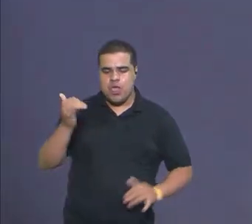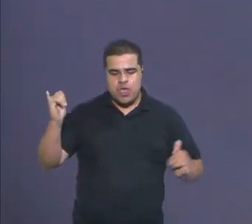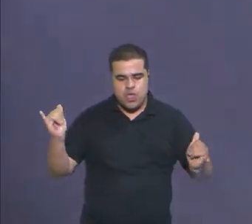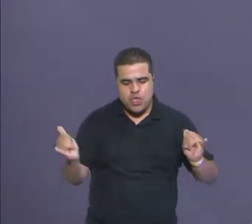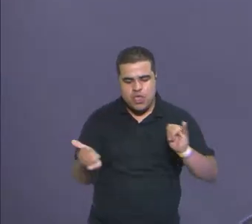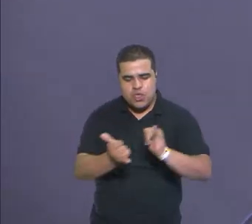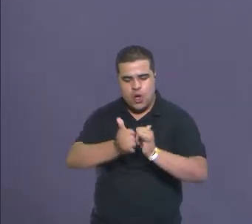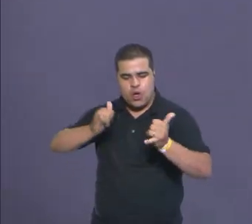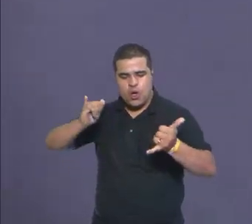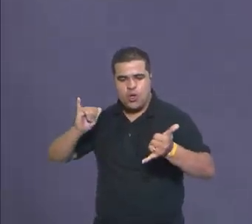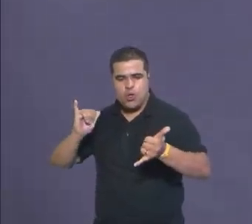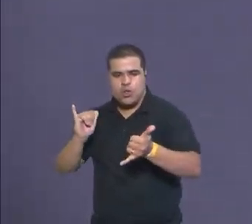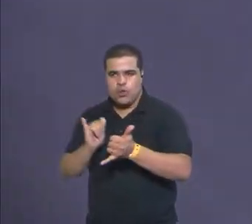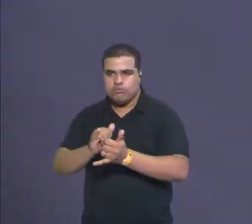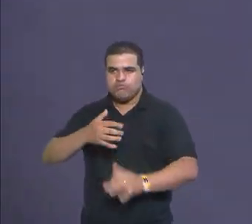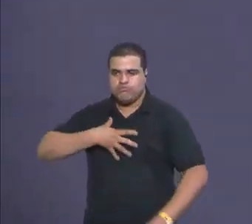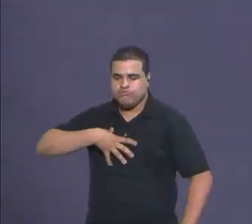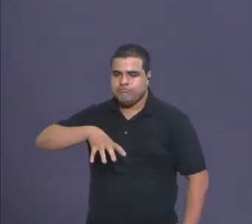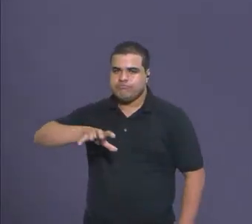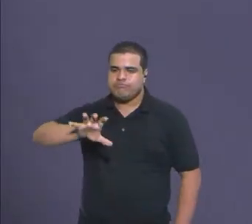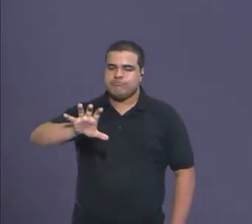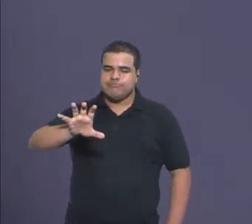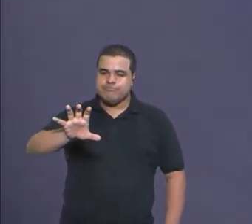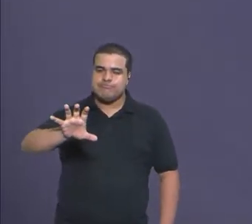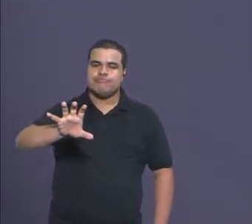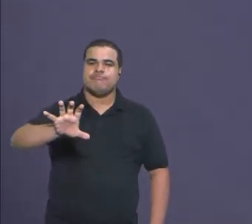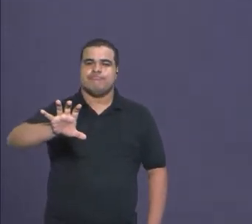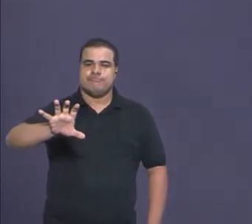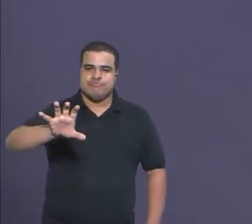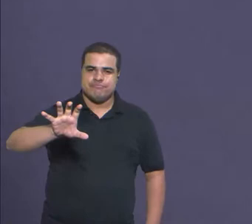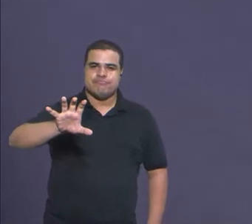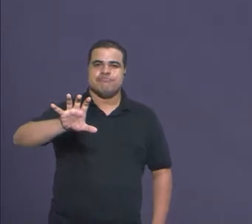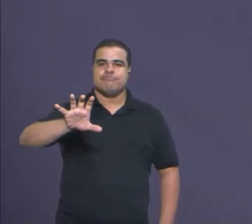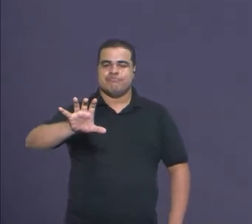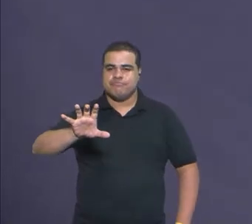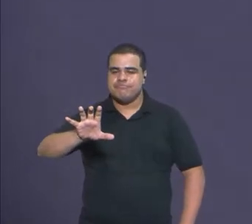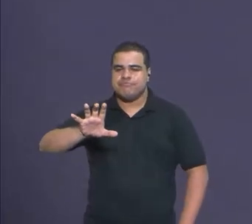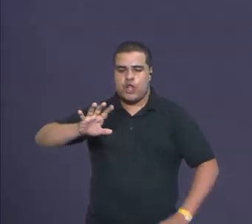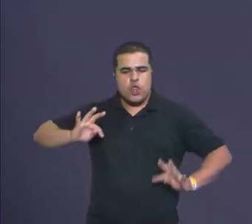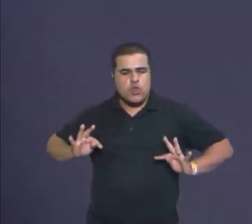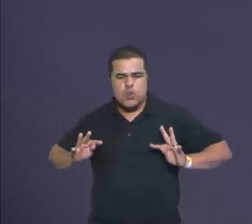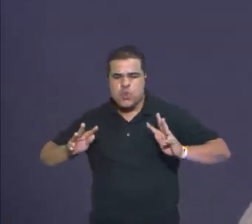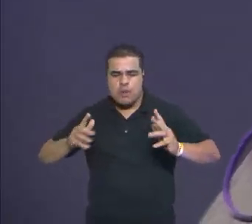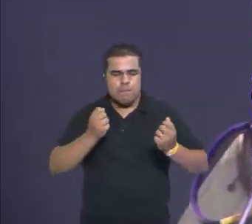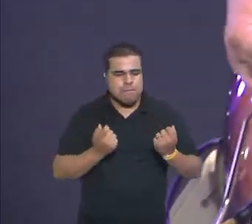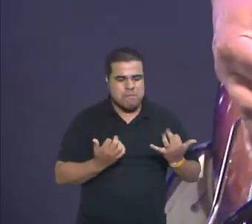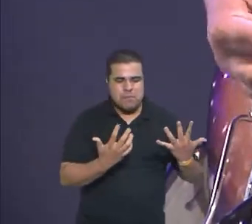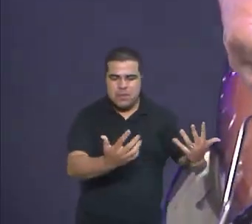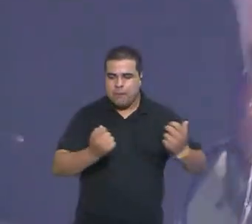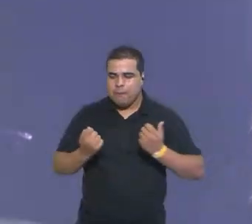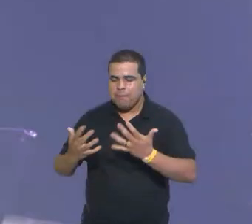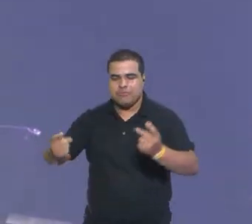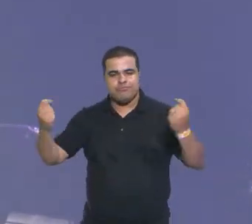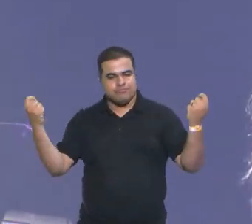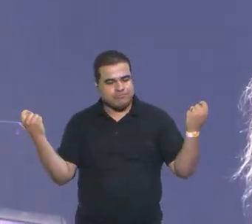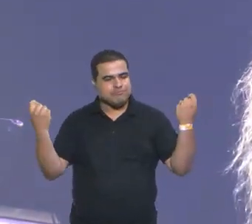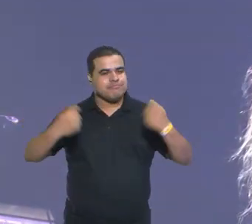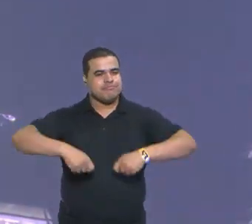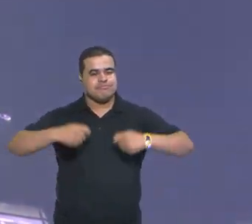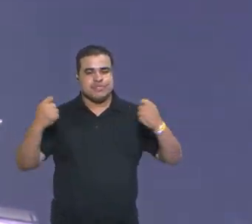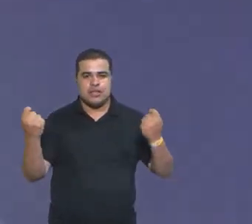perdão e compaixão todos esses